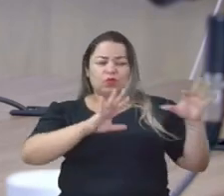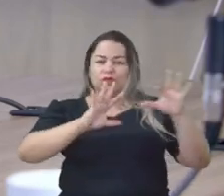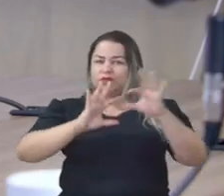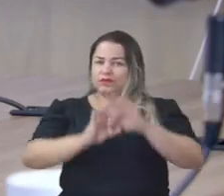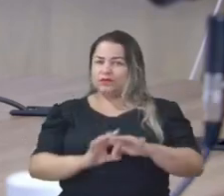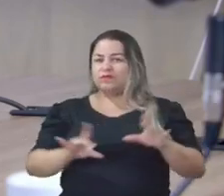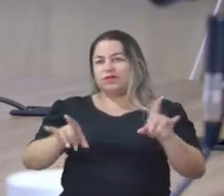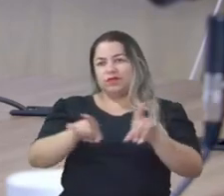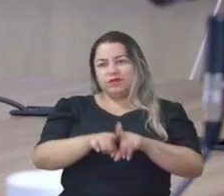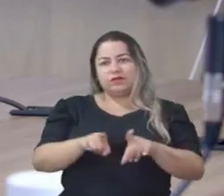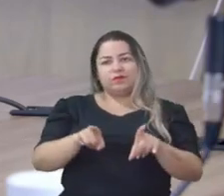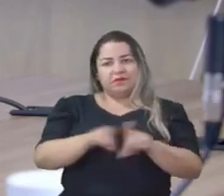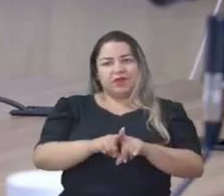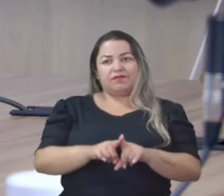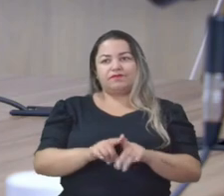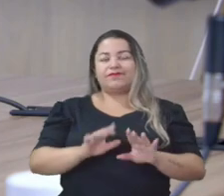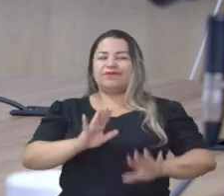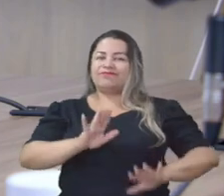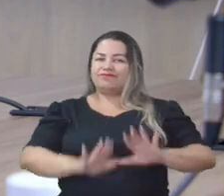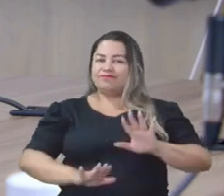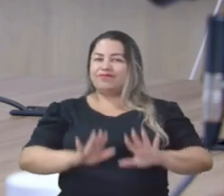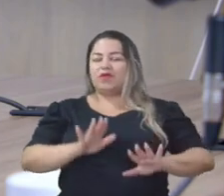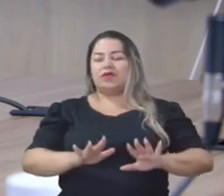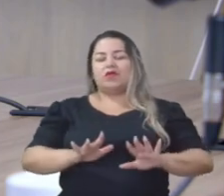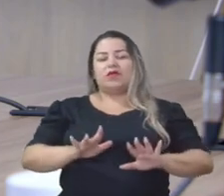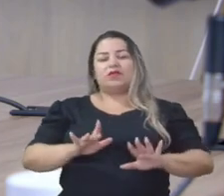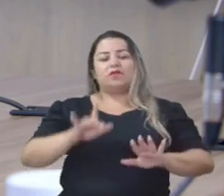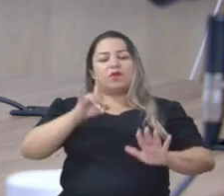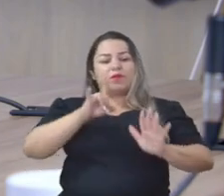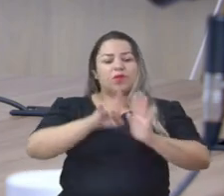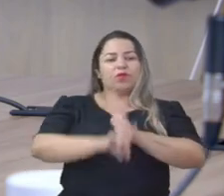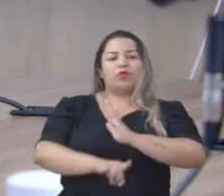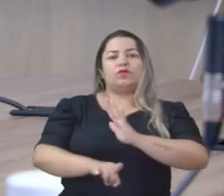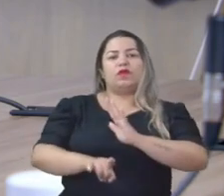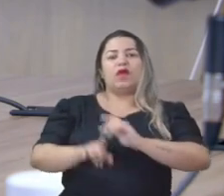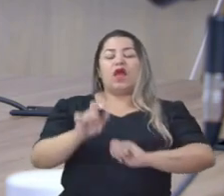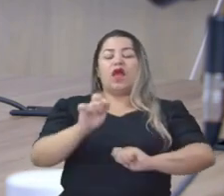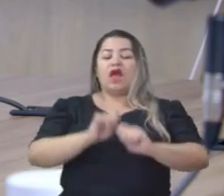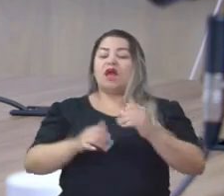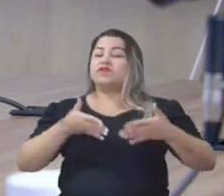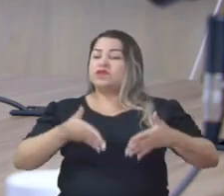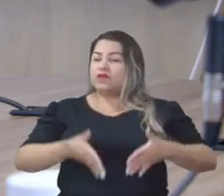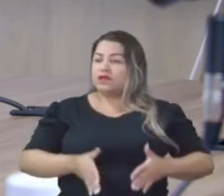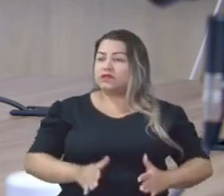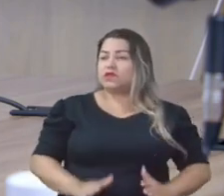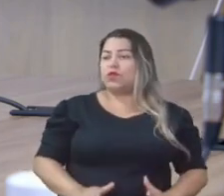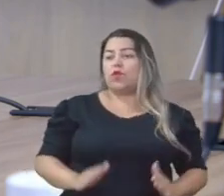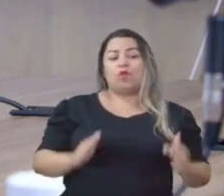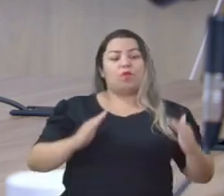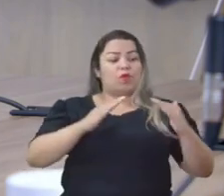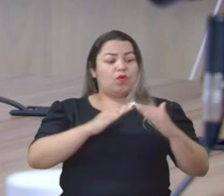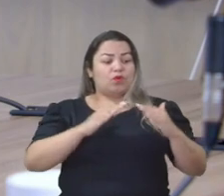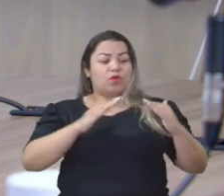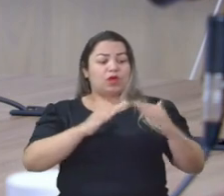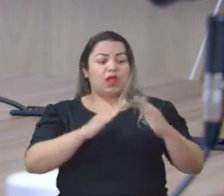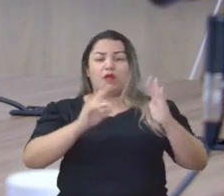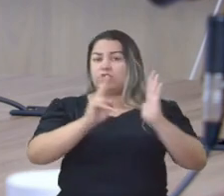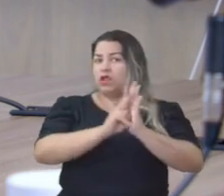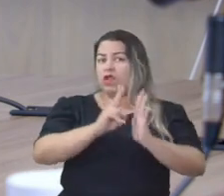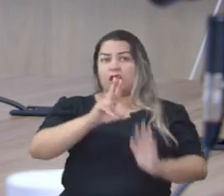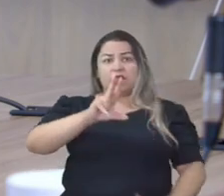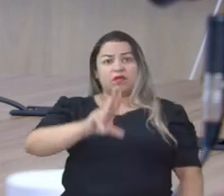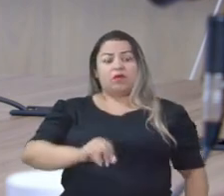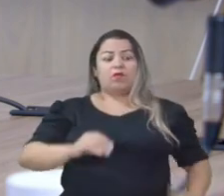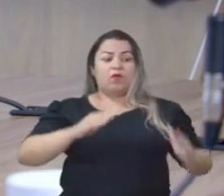né? Então, às vezes eu sou pego com a pergunta de você nasceu, você morou na aldeia, você não mora mais na